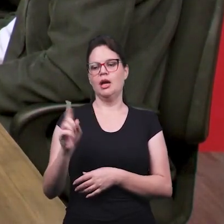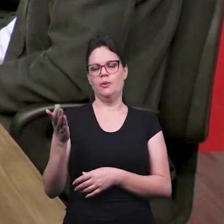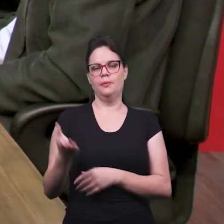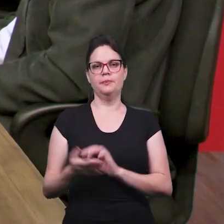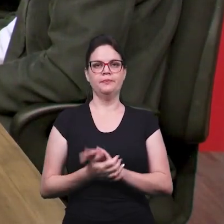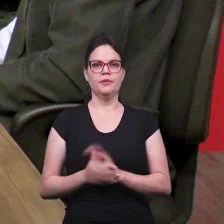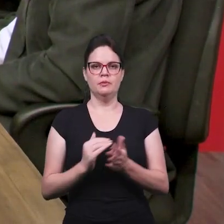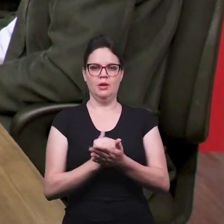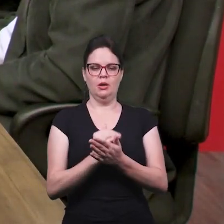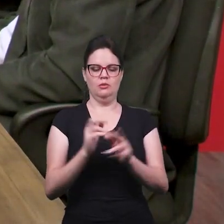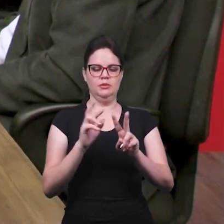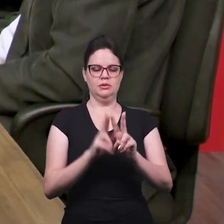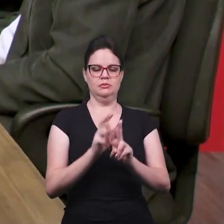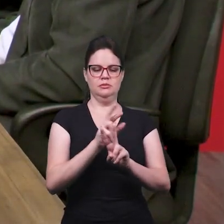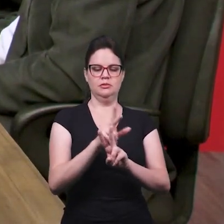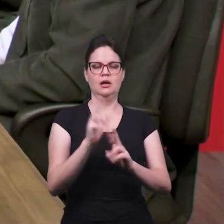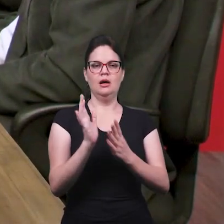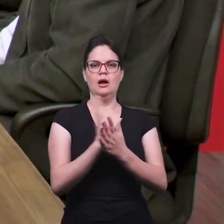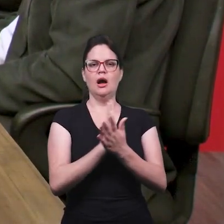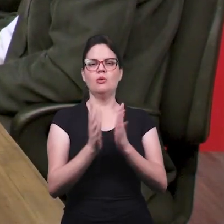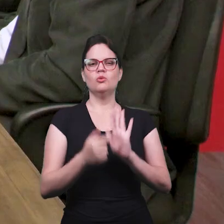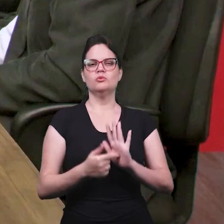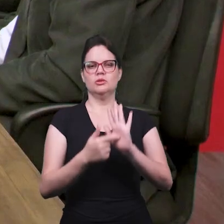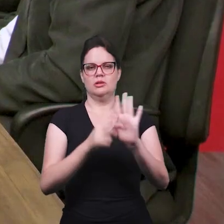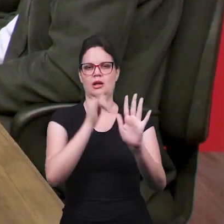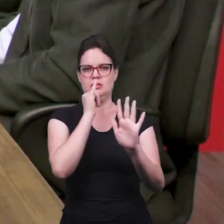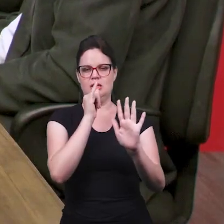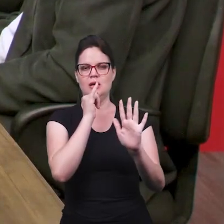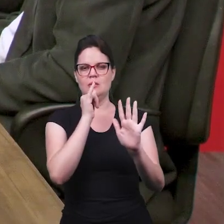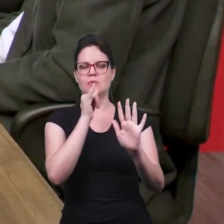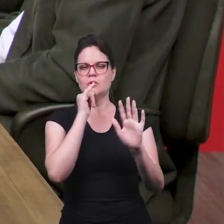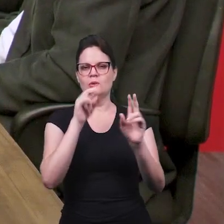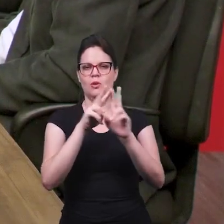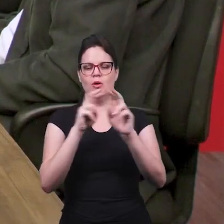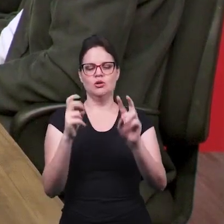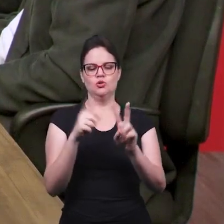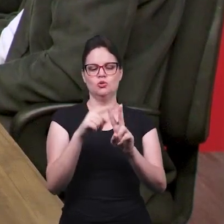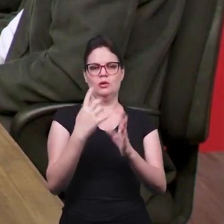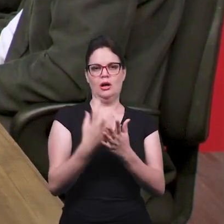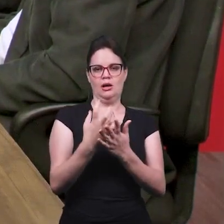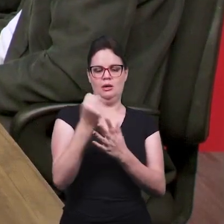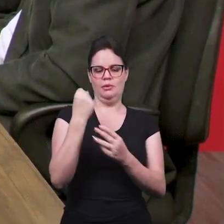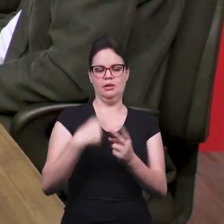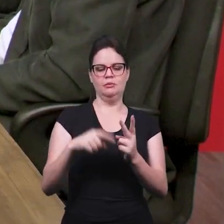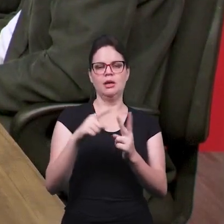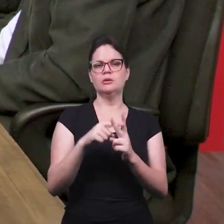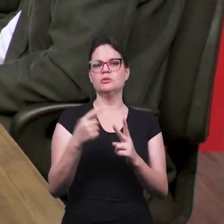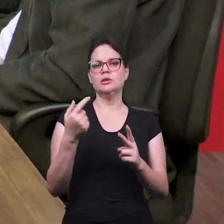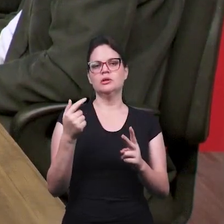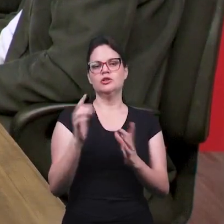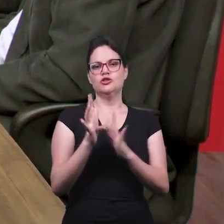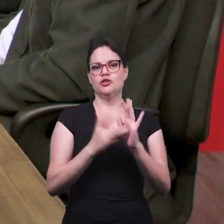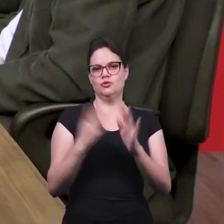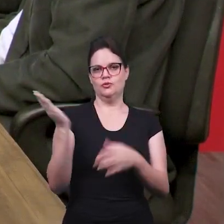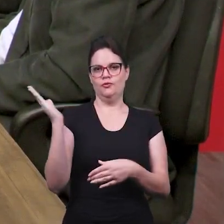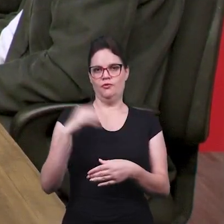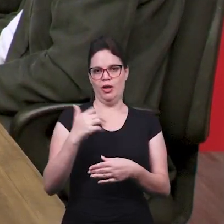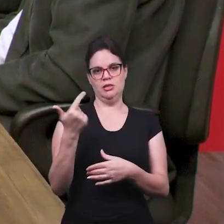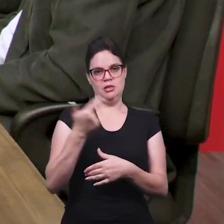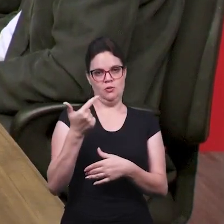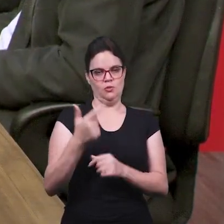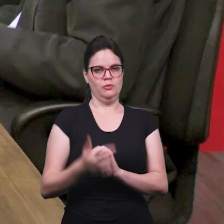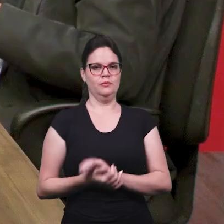essa distinção, né, alguns exemplos em relação ao arrebatamento e o que seria essa segunda vinda de